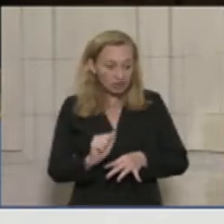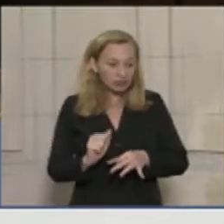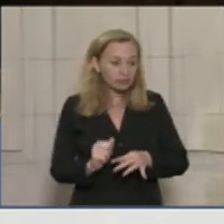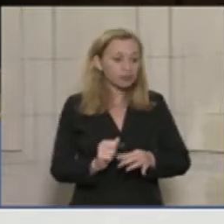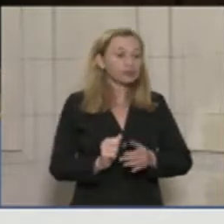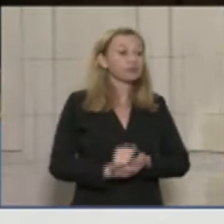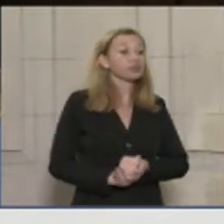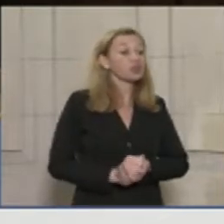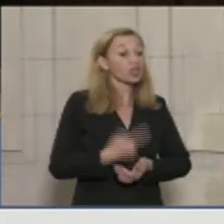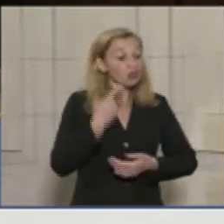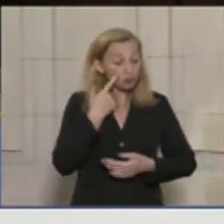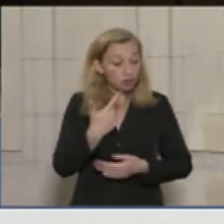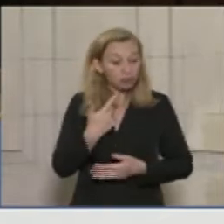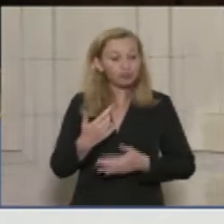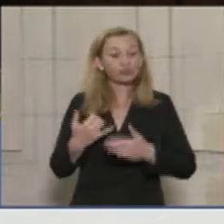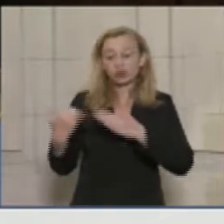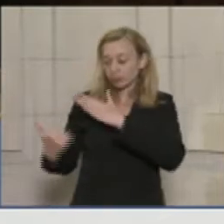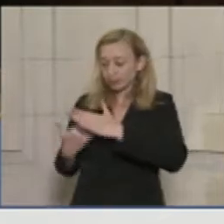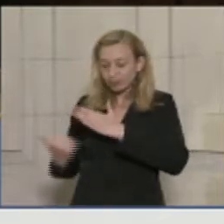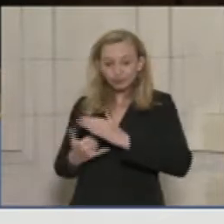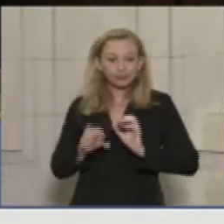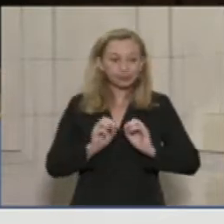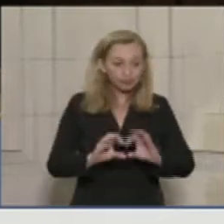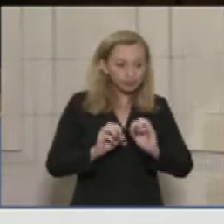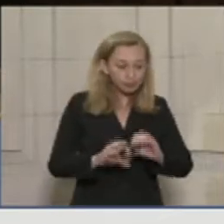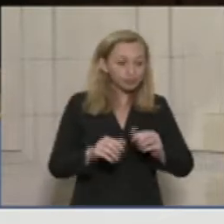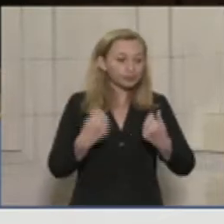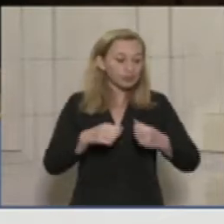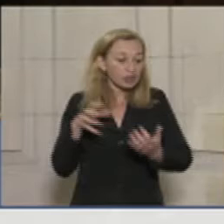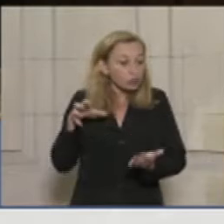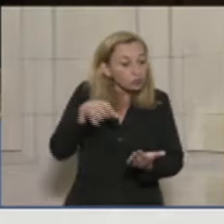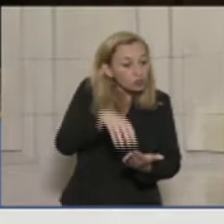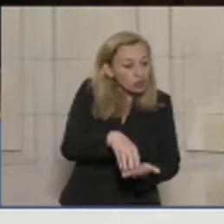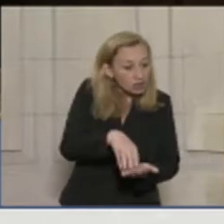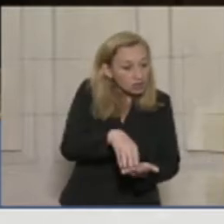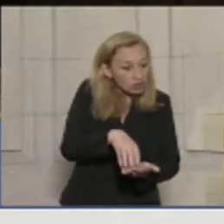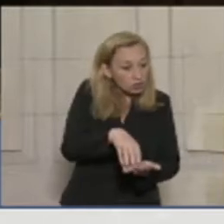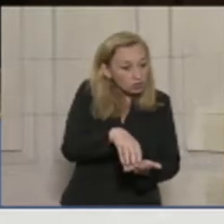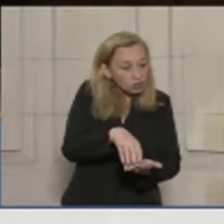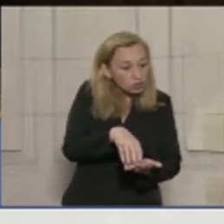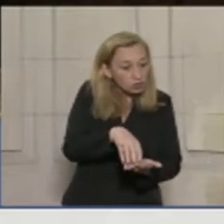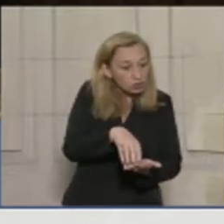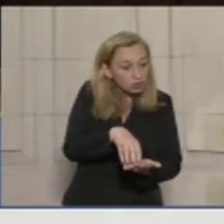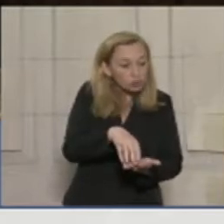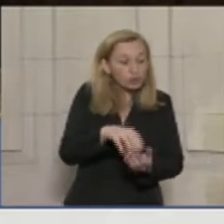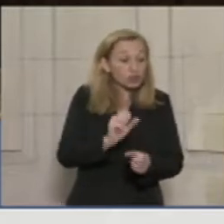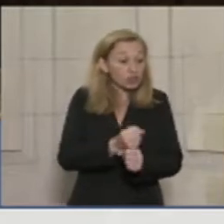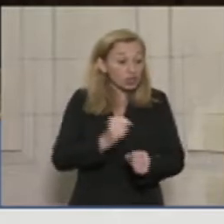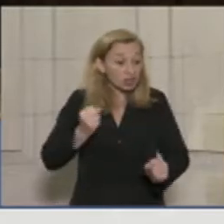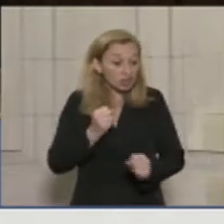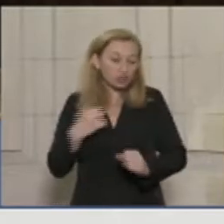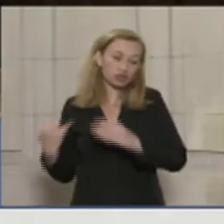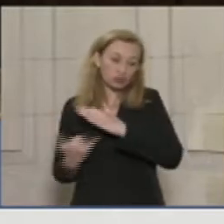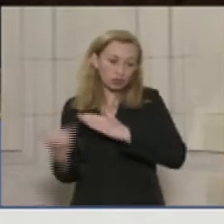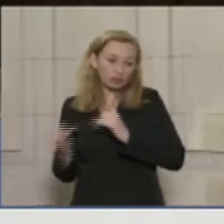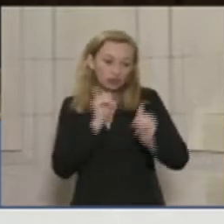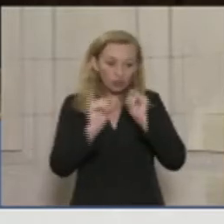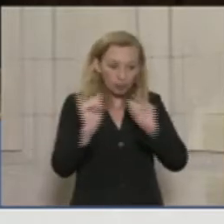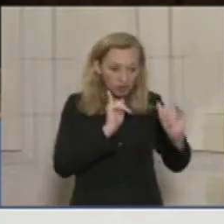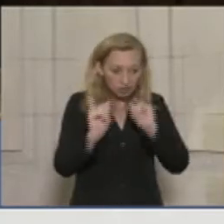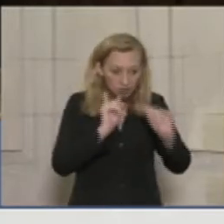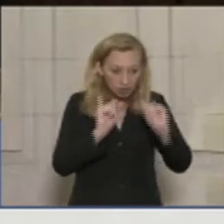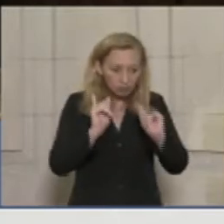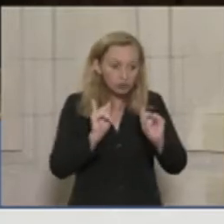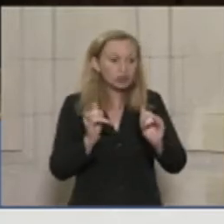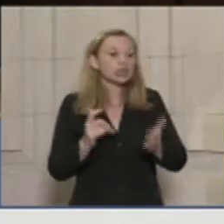escola de educação, que o Instituto de Educação deveria ser o centro de uma grande instituição de formação e que